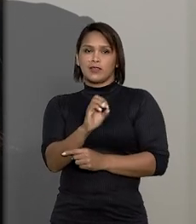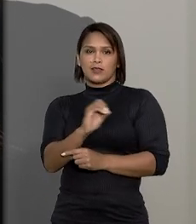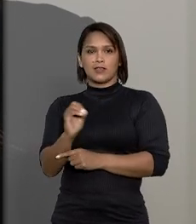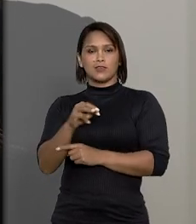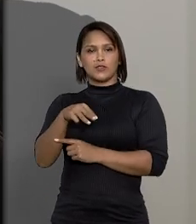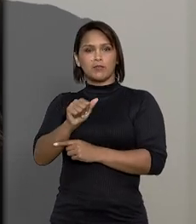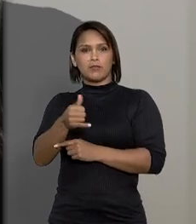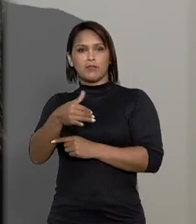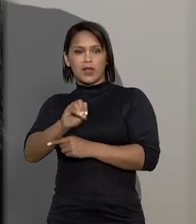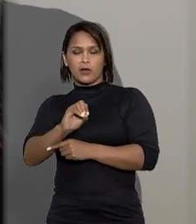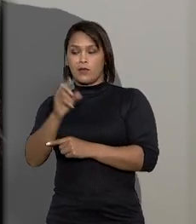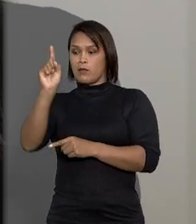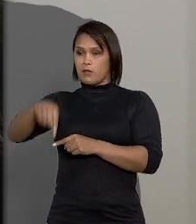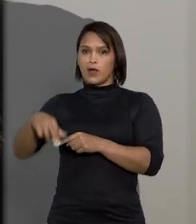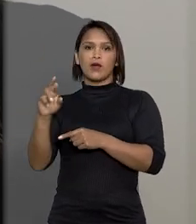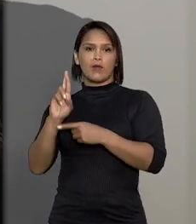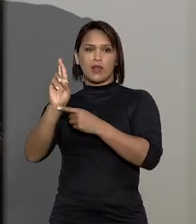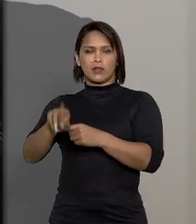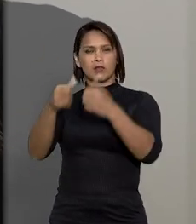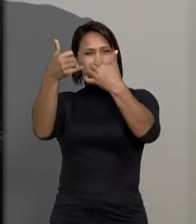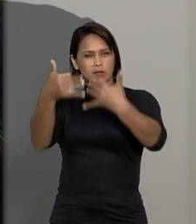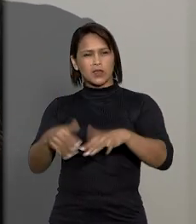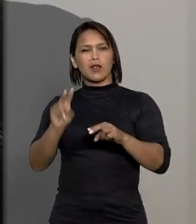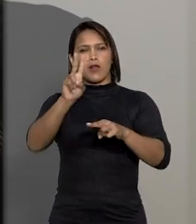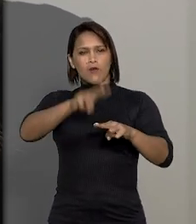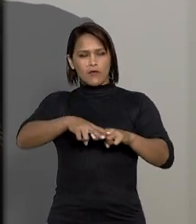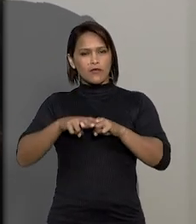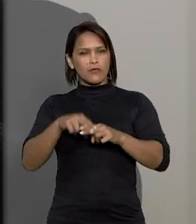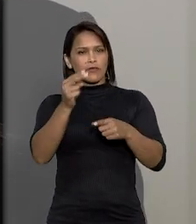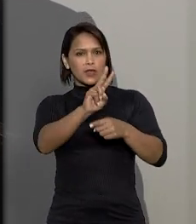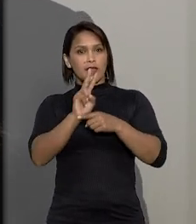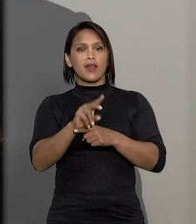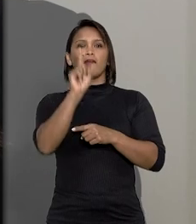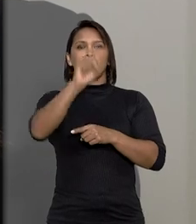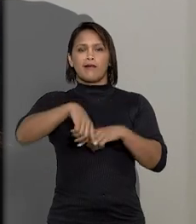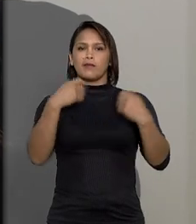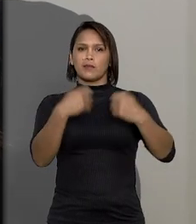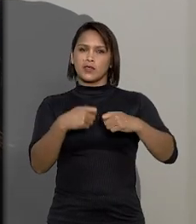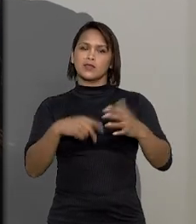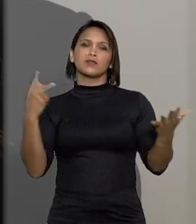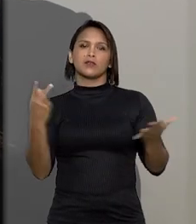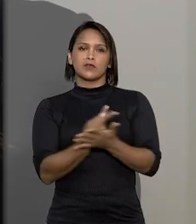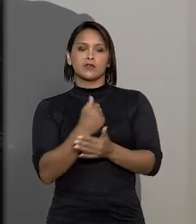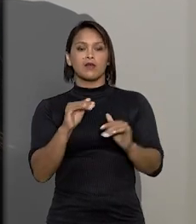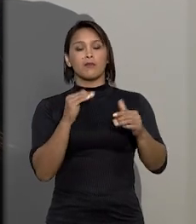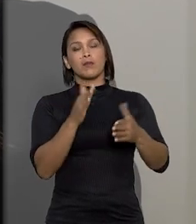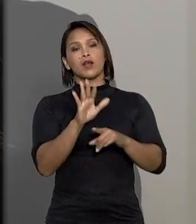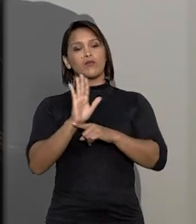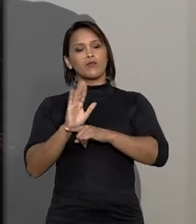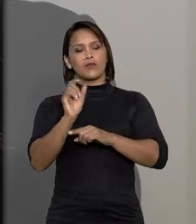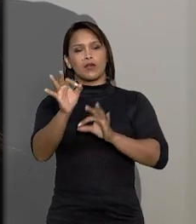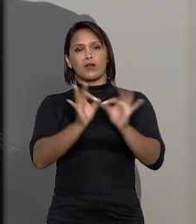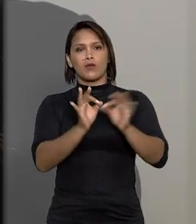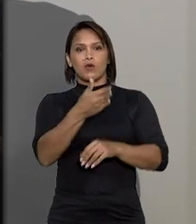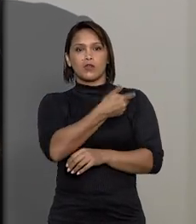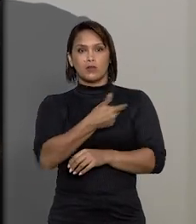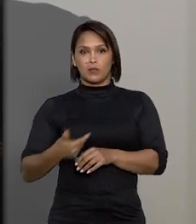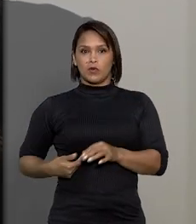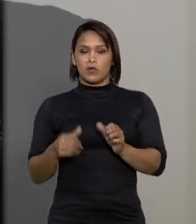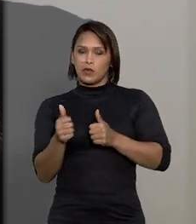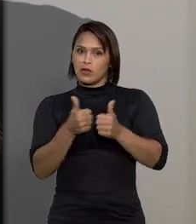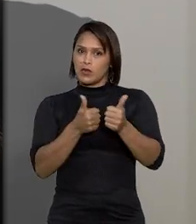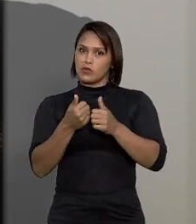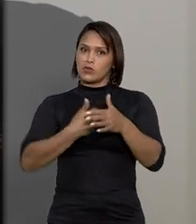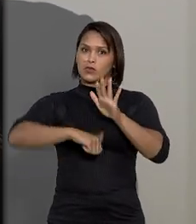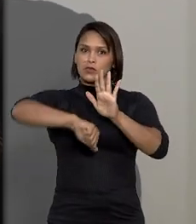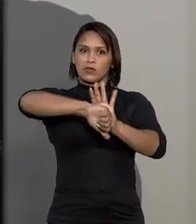de maio. Para o relator, os fundamentos da prisão demonstram que a medida é necessária para resguardar a ordem pública e a